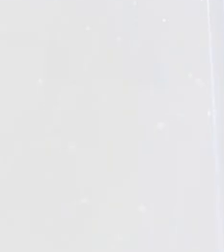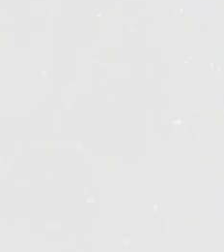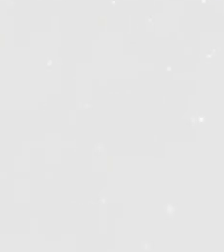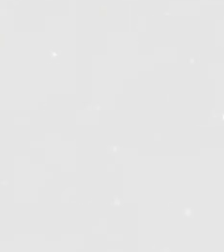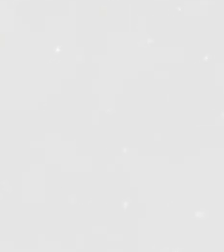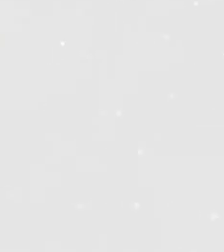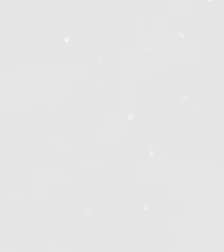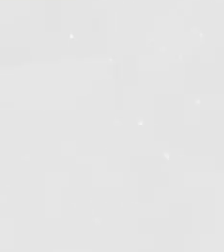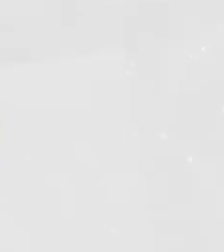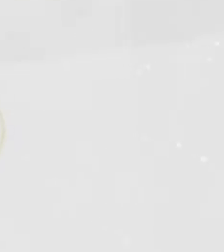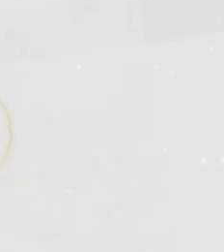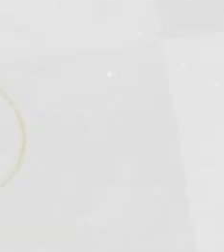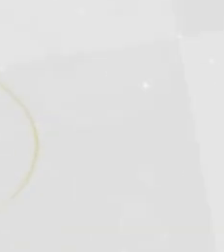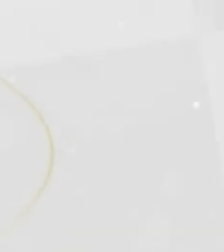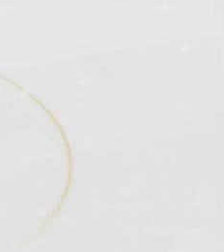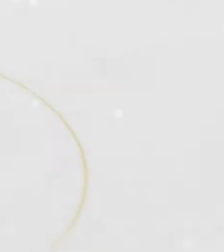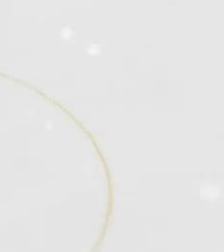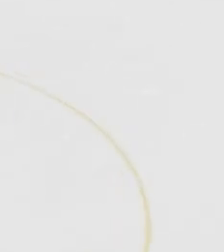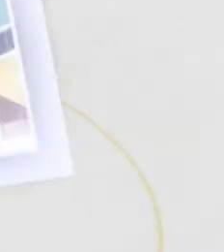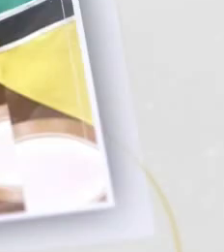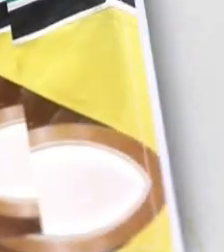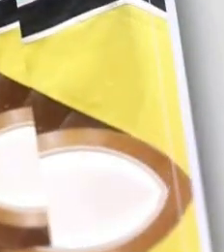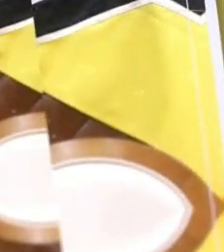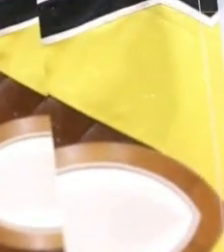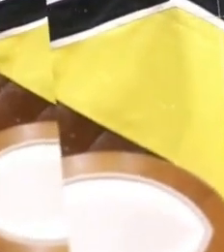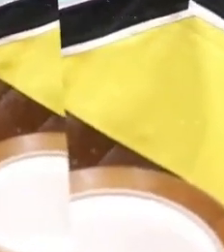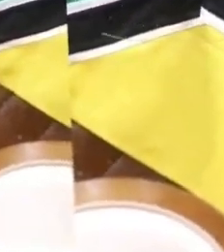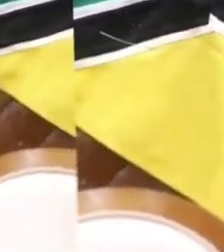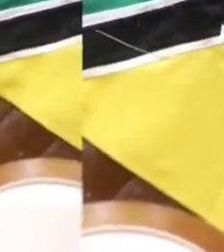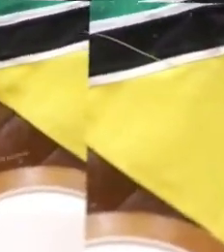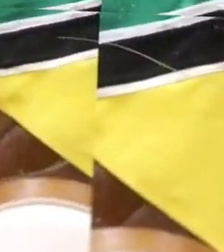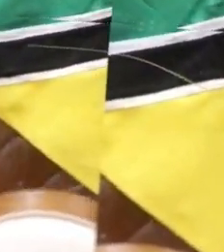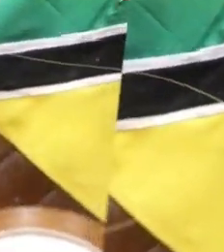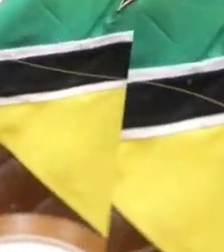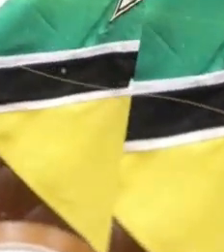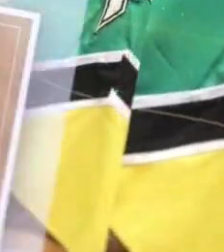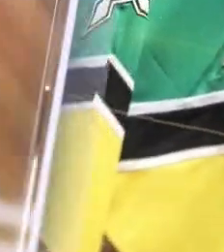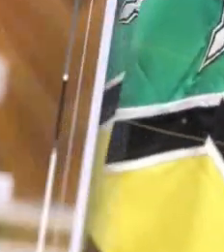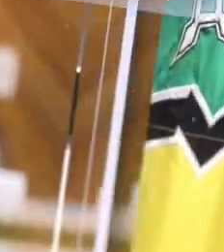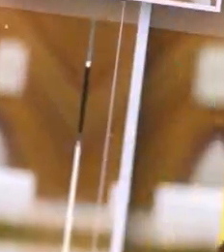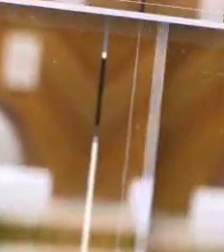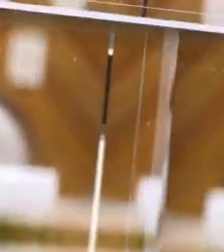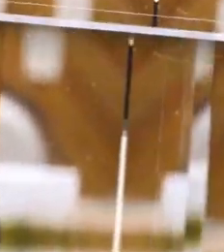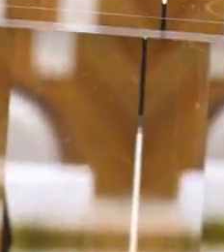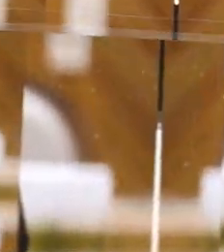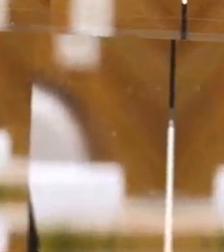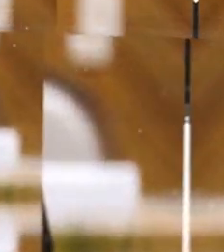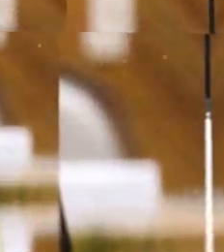Sequência de imagem do plenário, Tribunal Regional Eleitoral da Amapá, senhores magistrados.